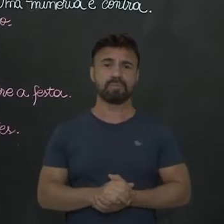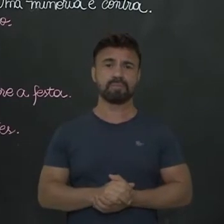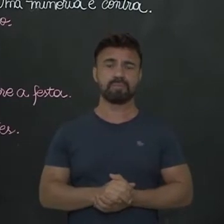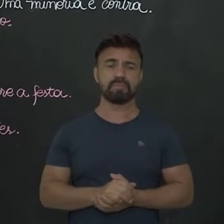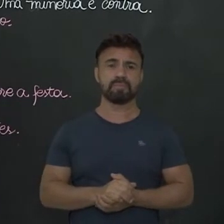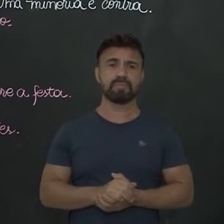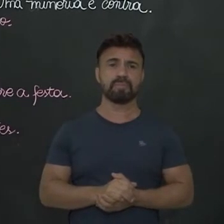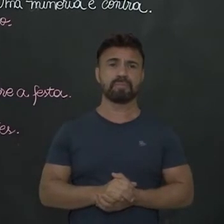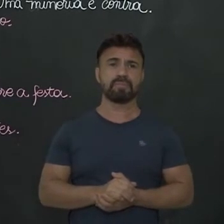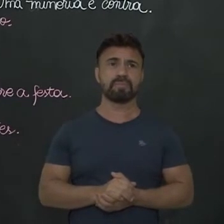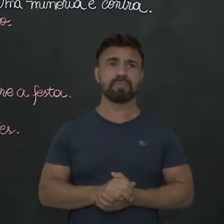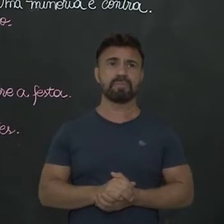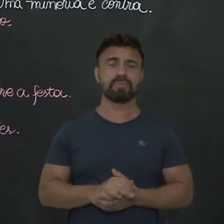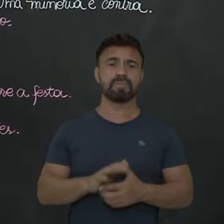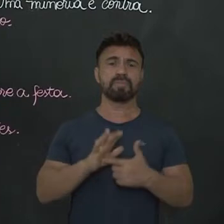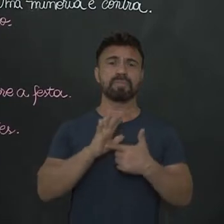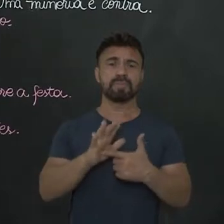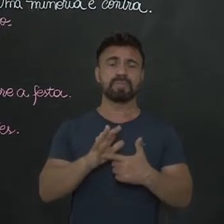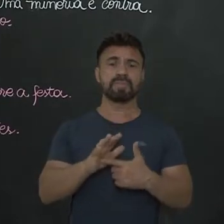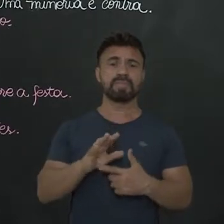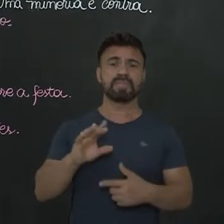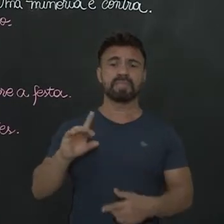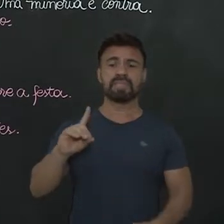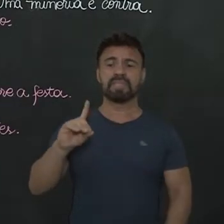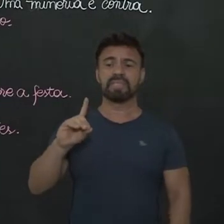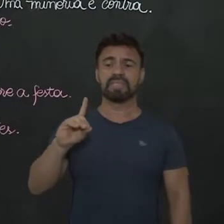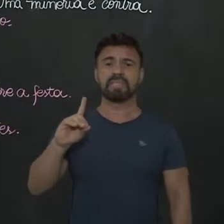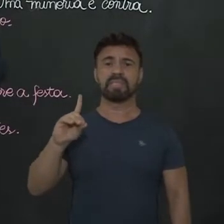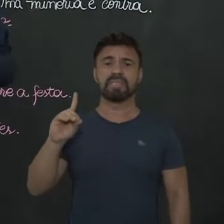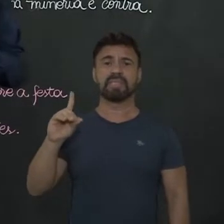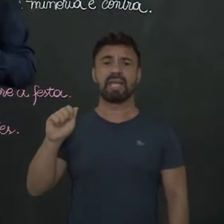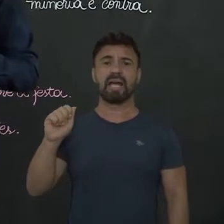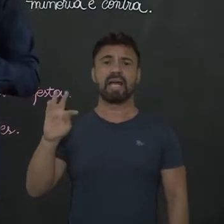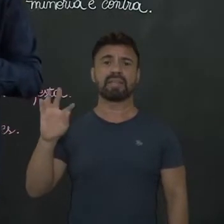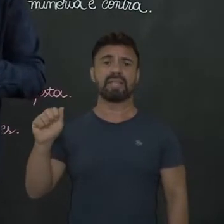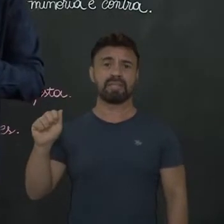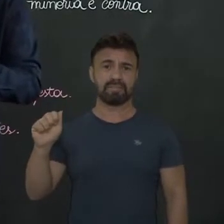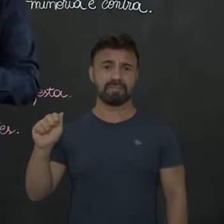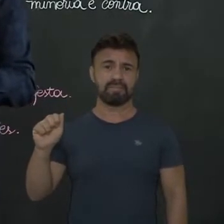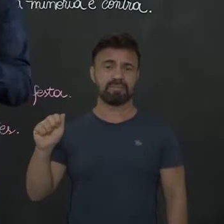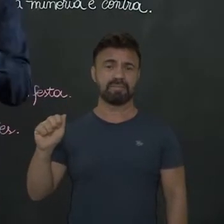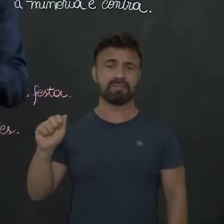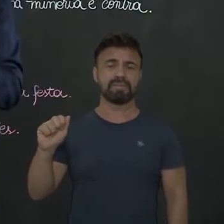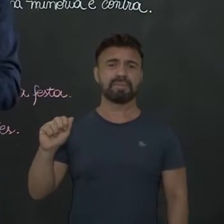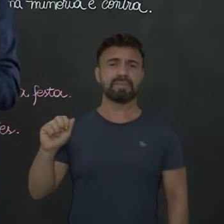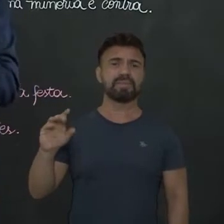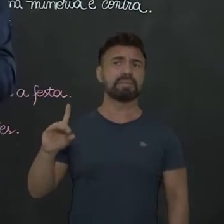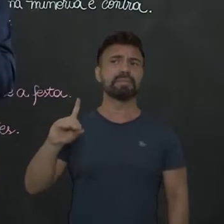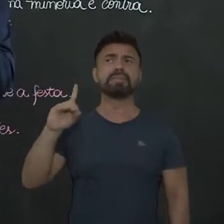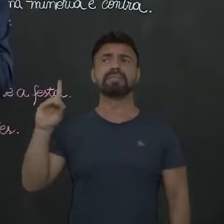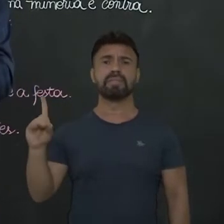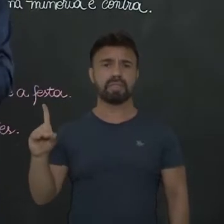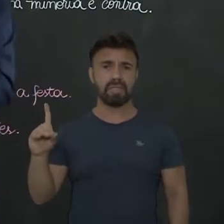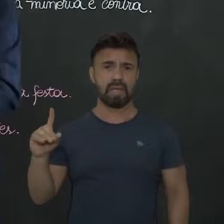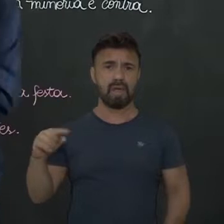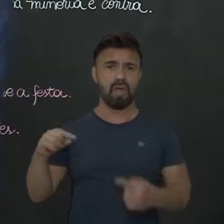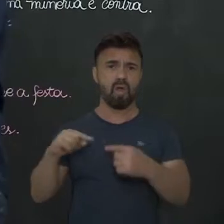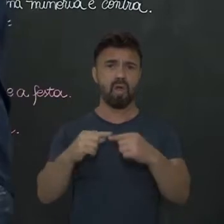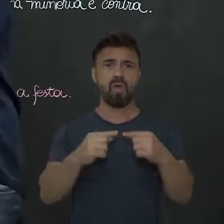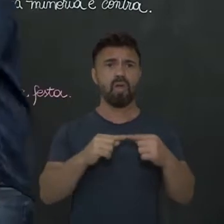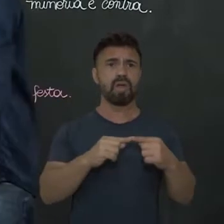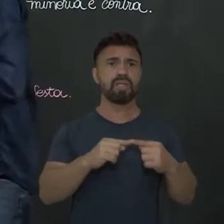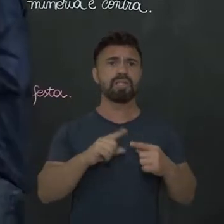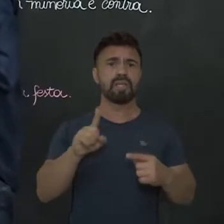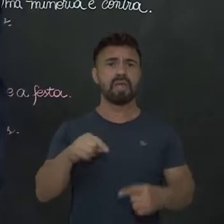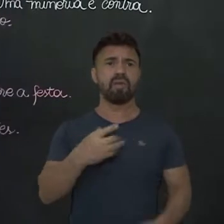singular. Em relação a expressões de data, né, quando a gente vai usar o verbo ser para falar de datas, também a concordância é estabelecida